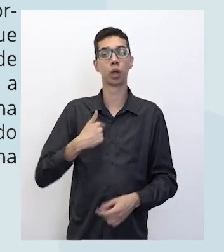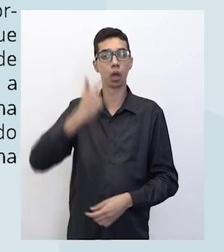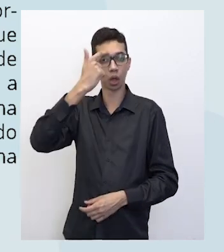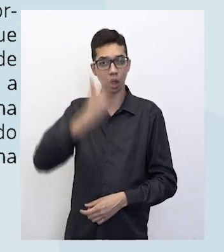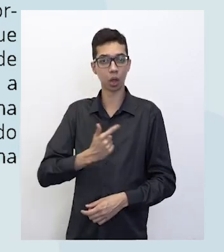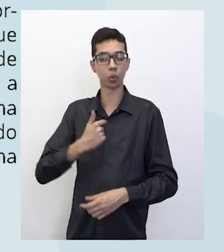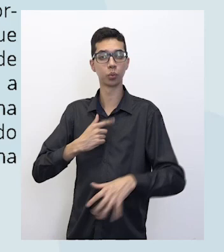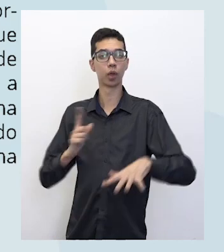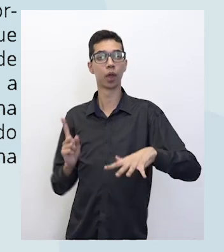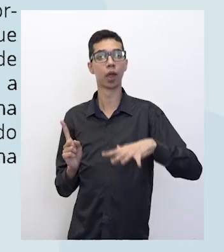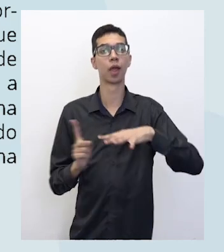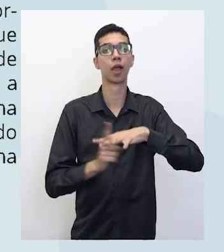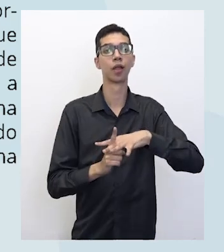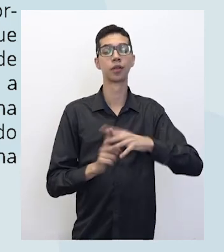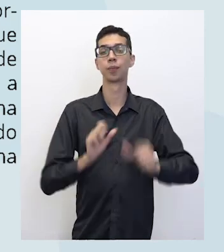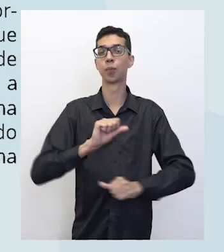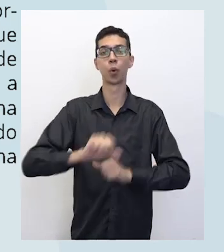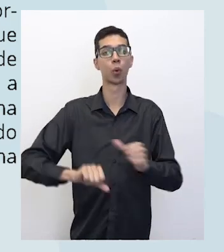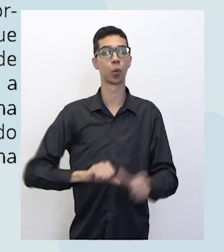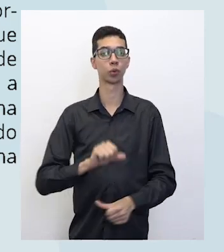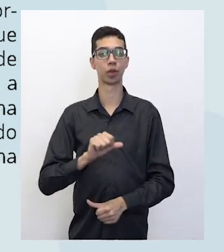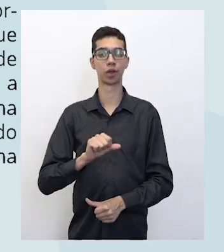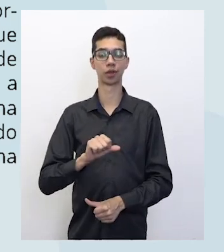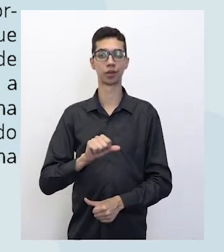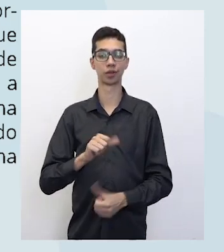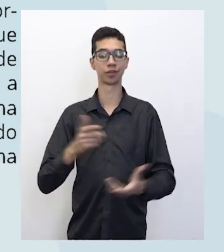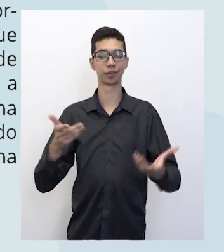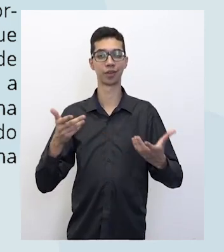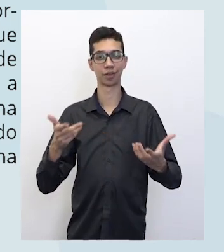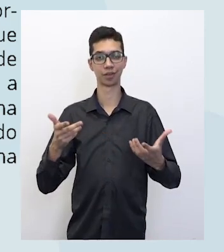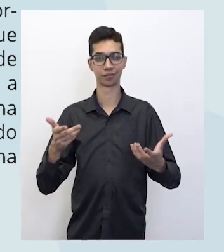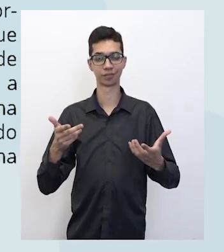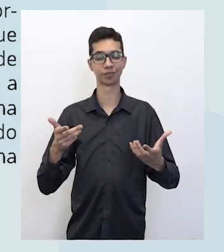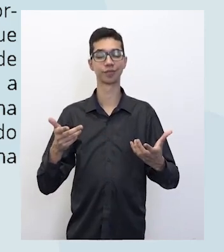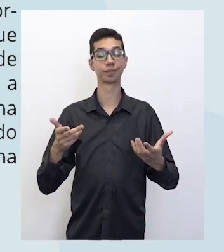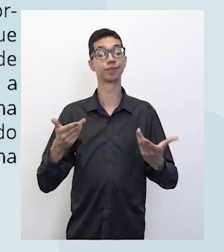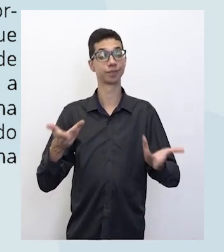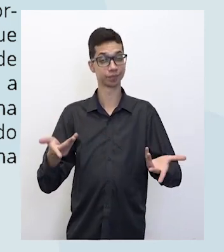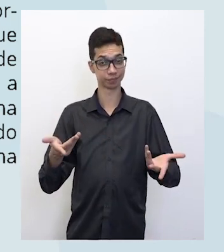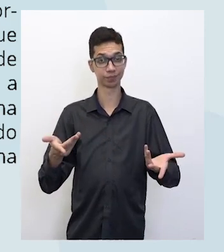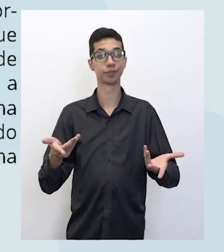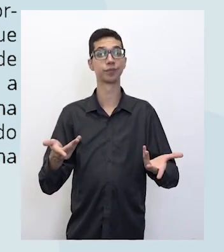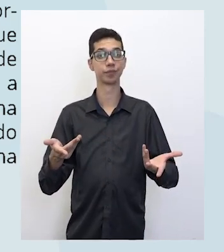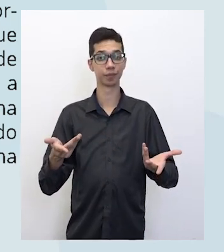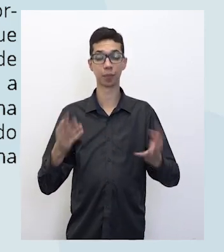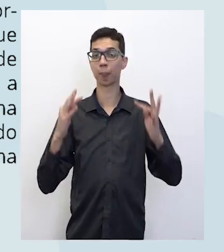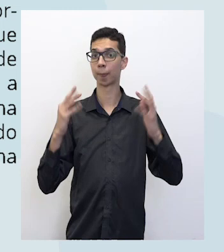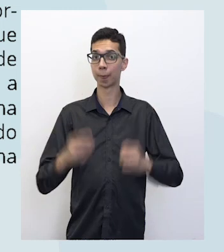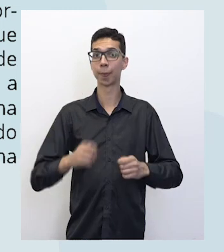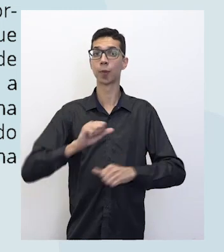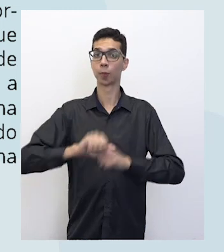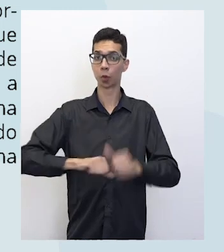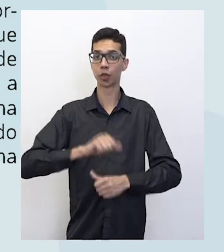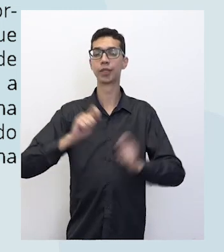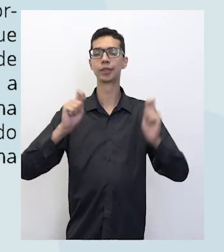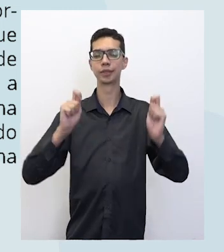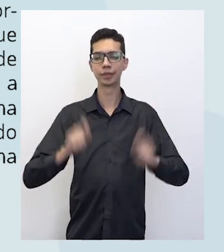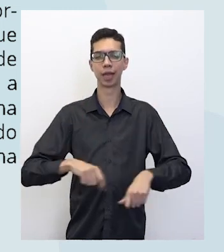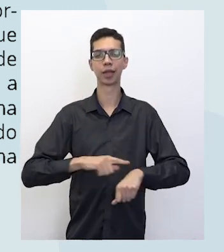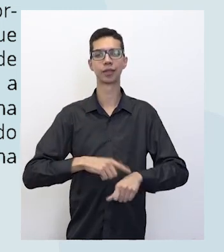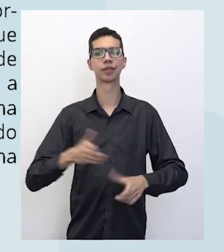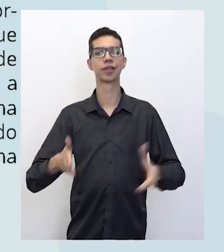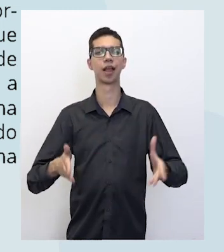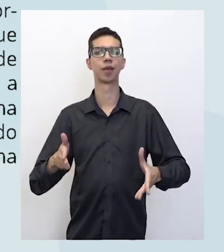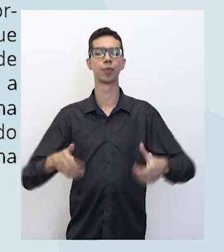para modificar e dar um novo colorido aí a essa ação dramática. Então, tudo era mutável durante a